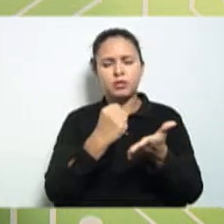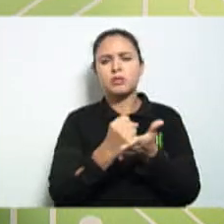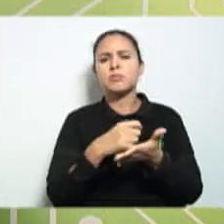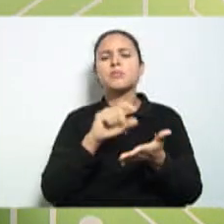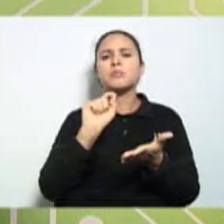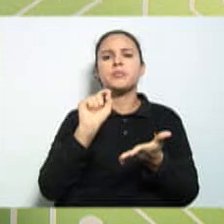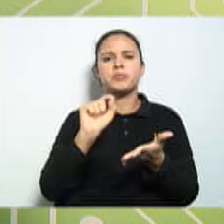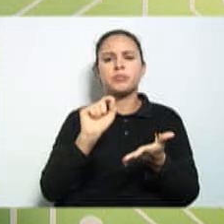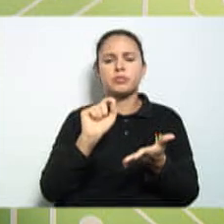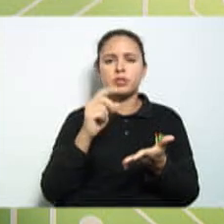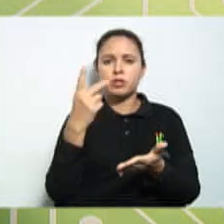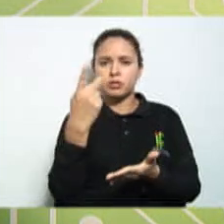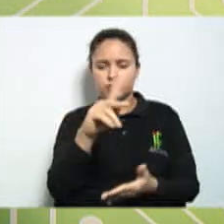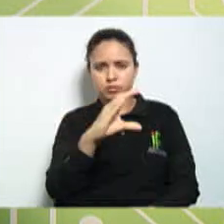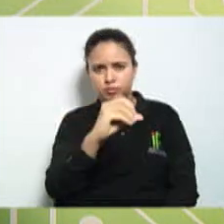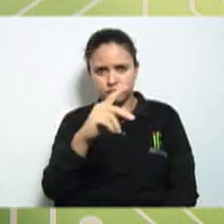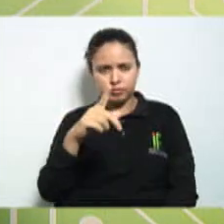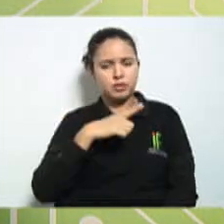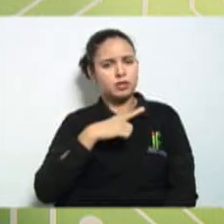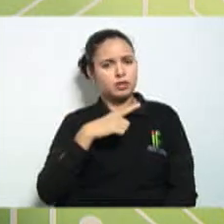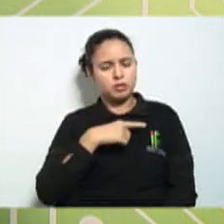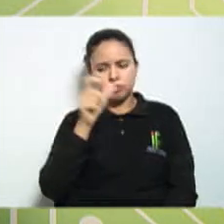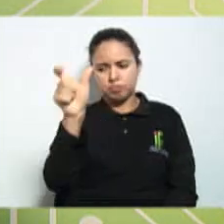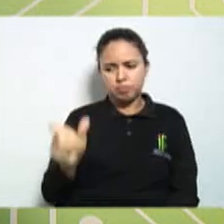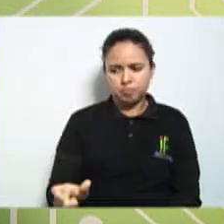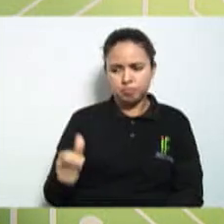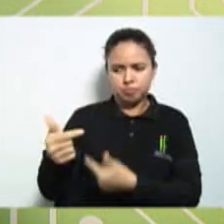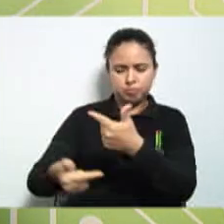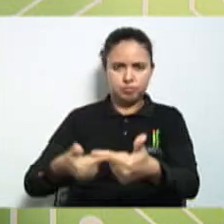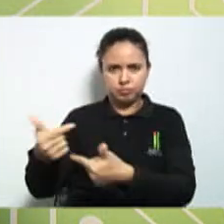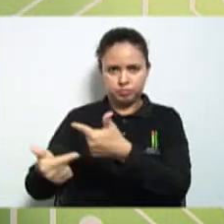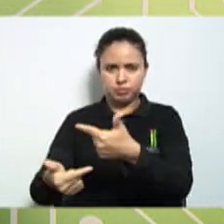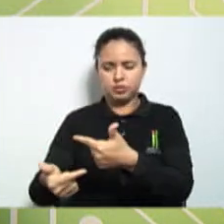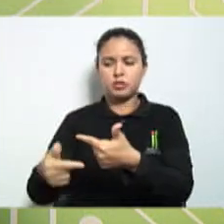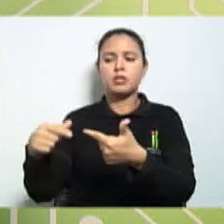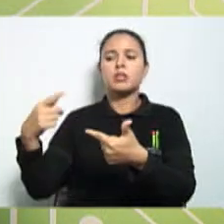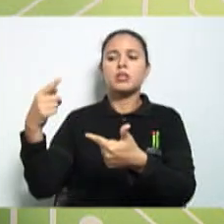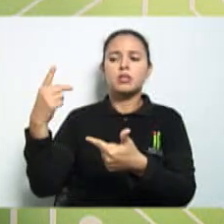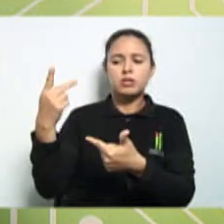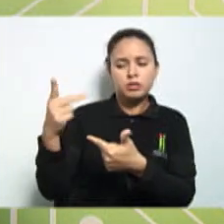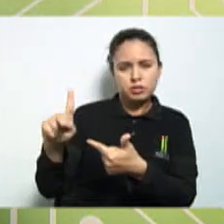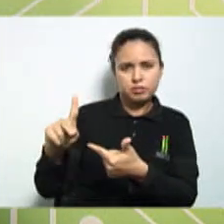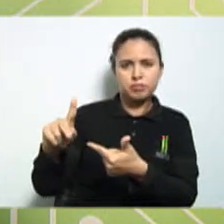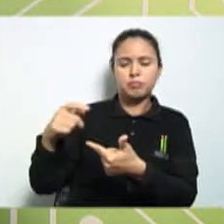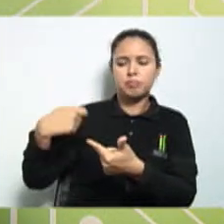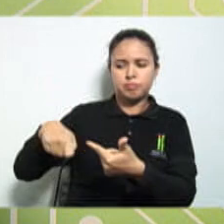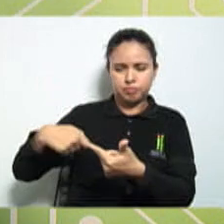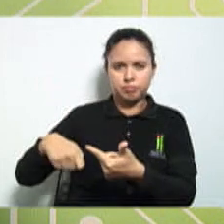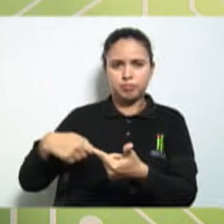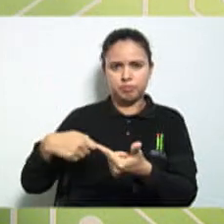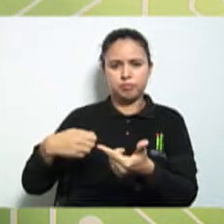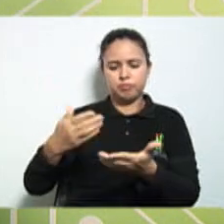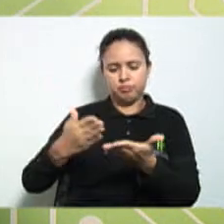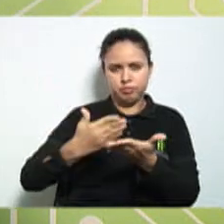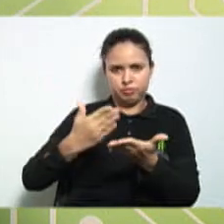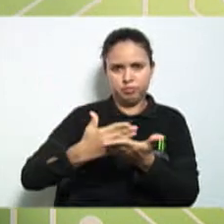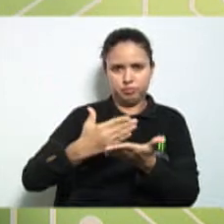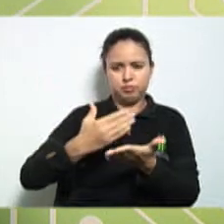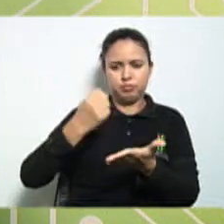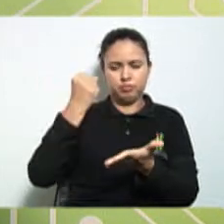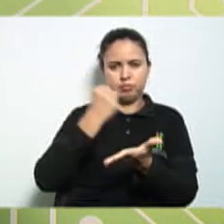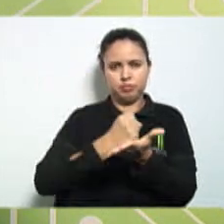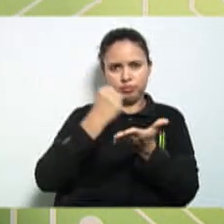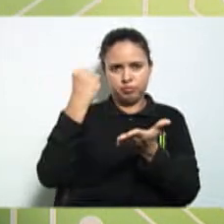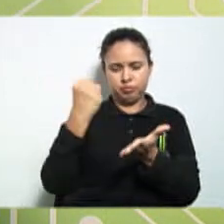hábil? Lógico que vocês vão registrar o contrato de trabalho do funcionário de vocês, certo? Então, o documento hábil